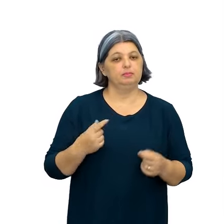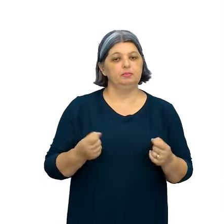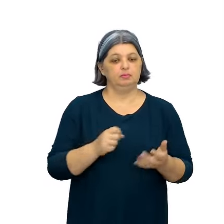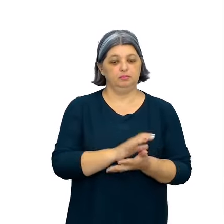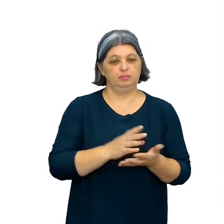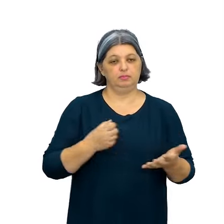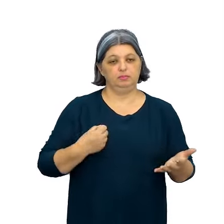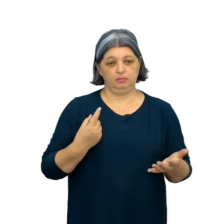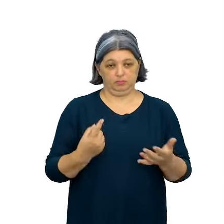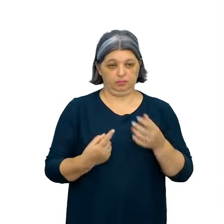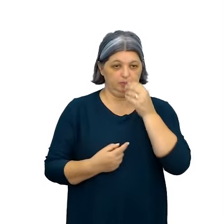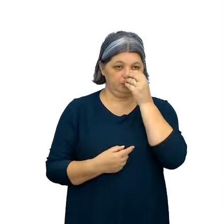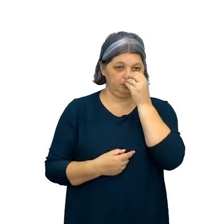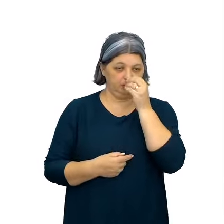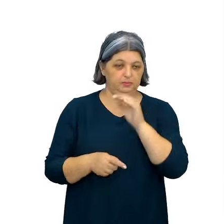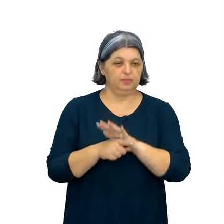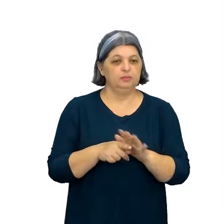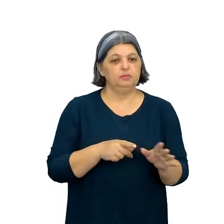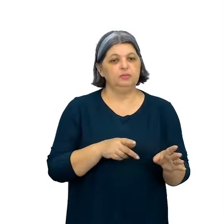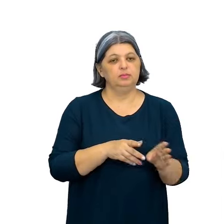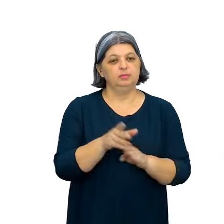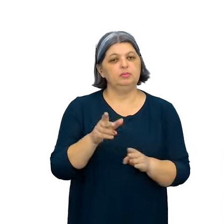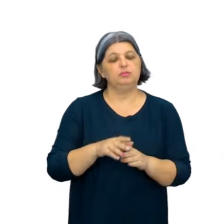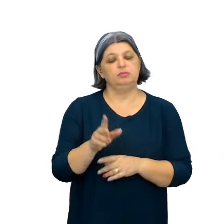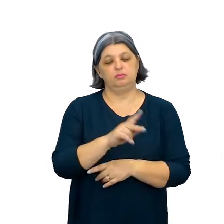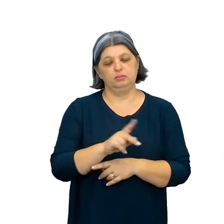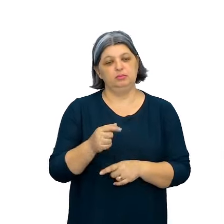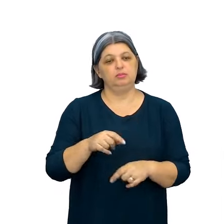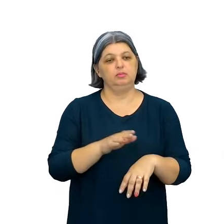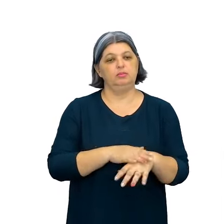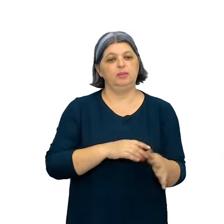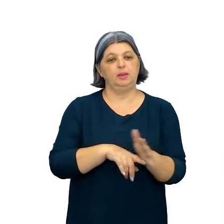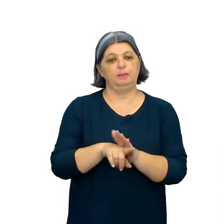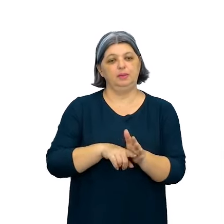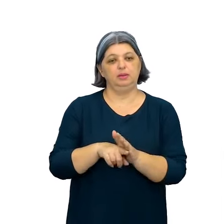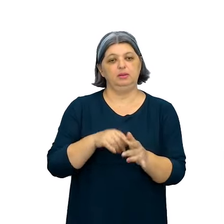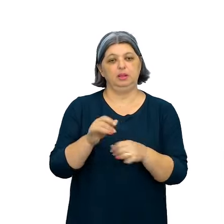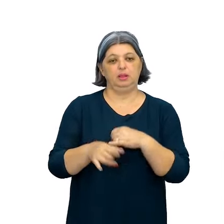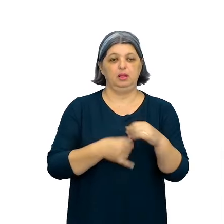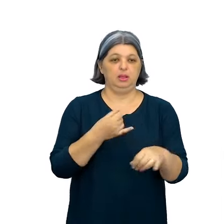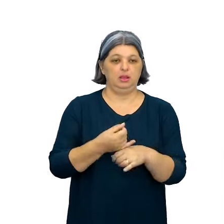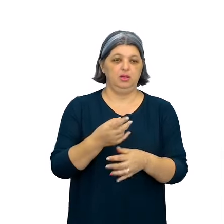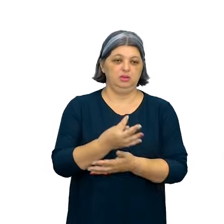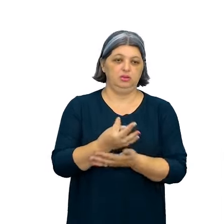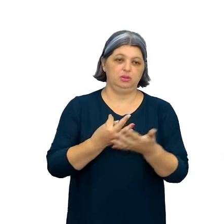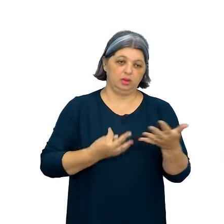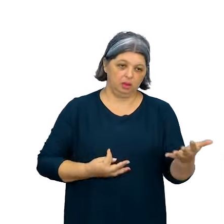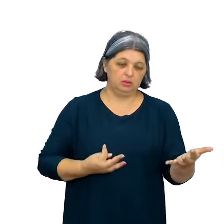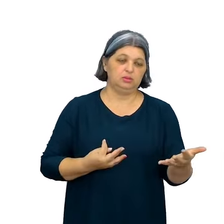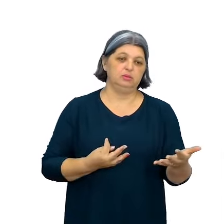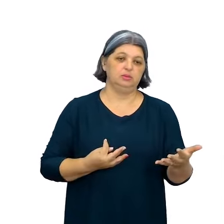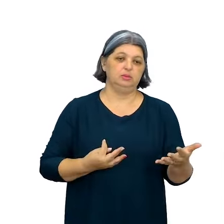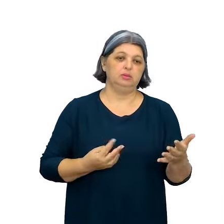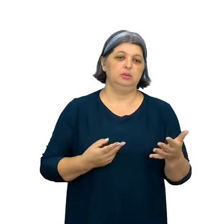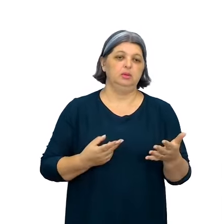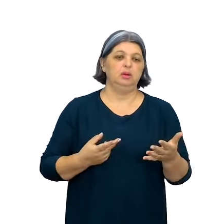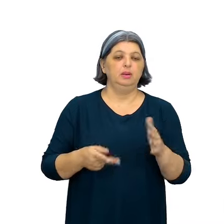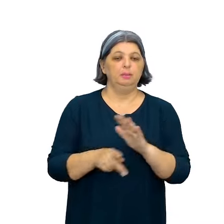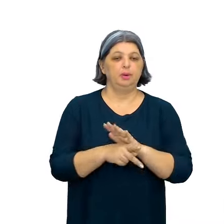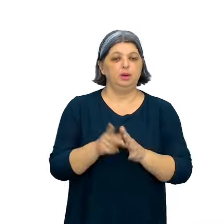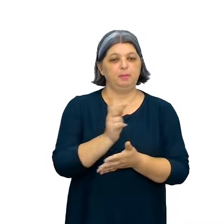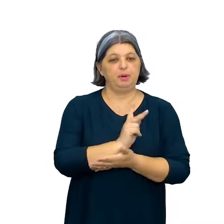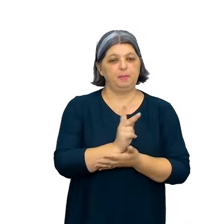1, que é, a partir das orientações do professor, você fará uma busca na internet pelo texto intitulado Poema tirado de uma notícia